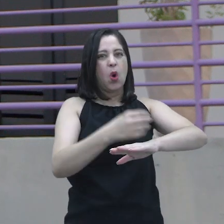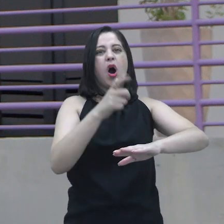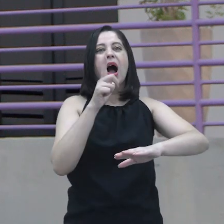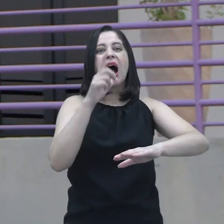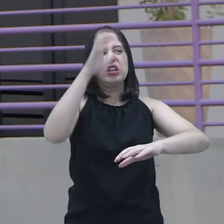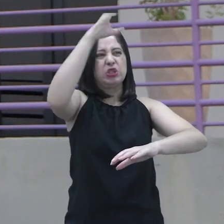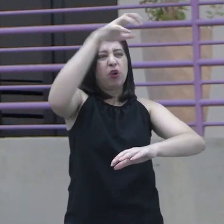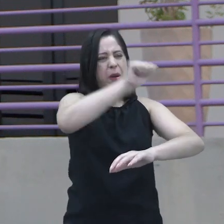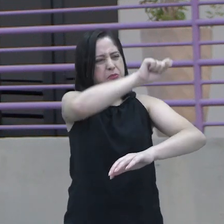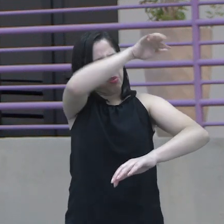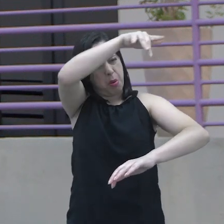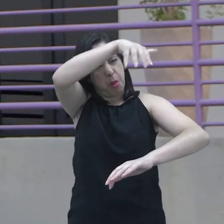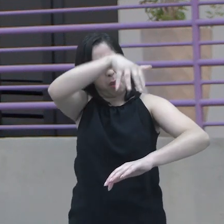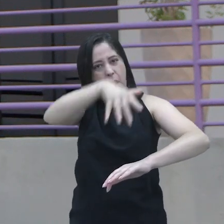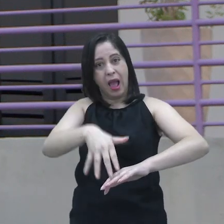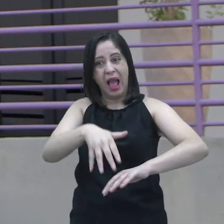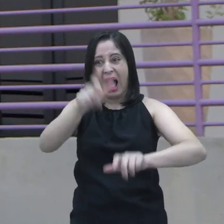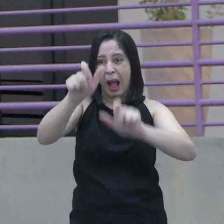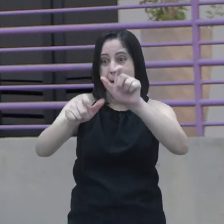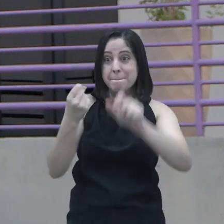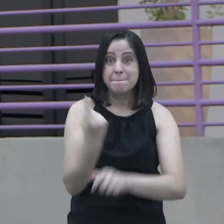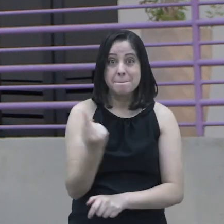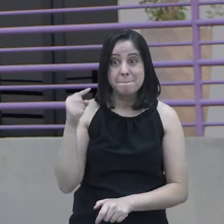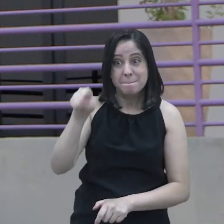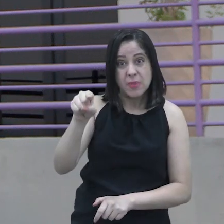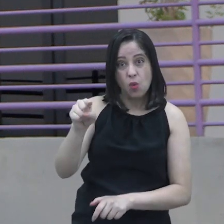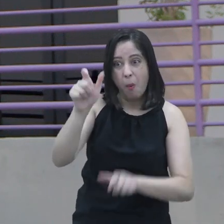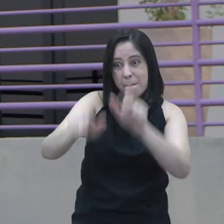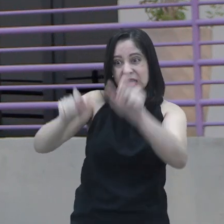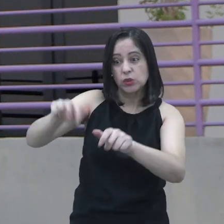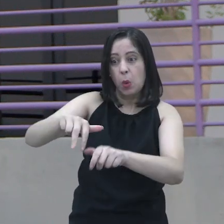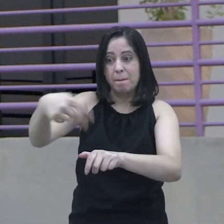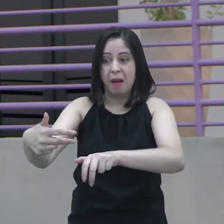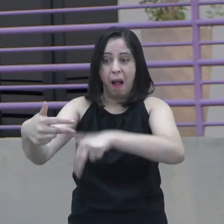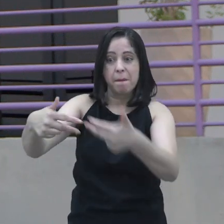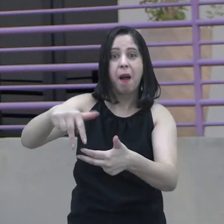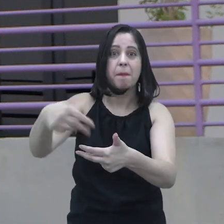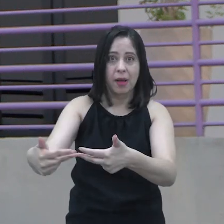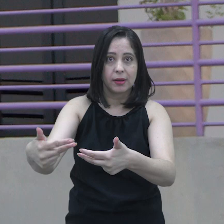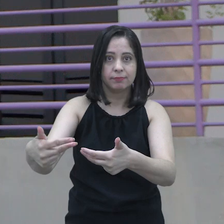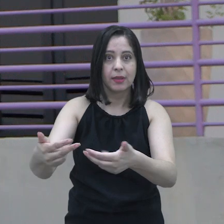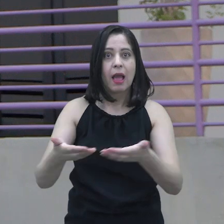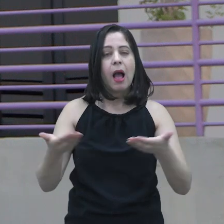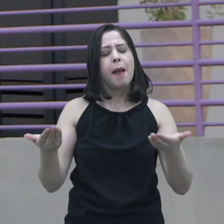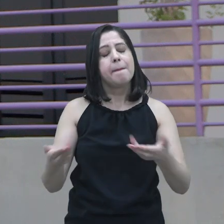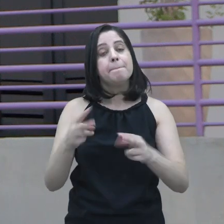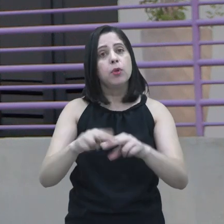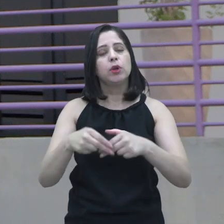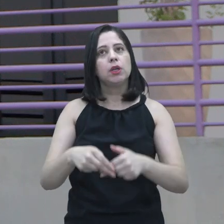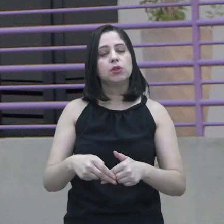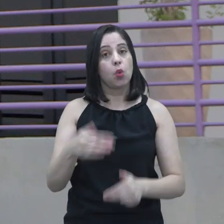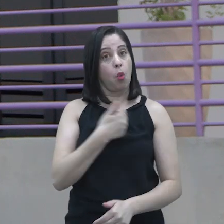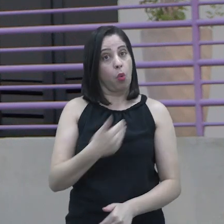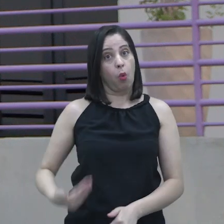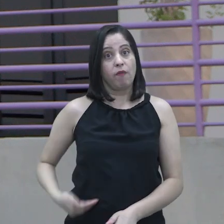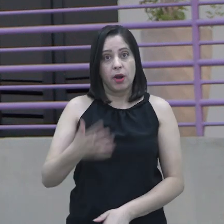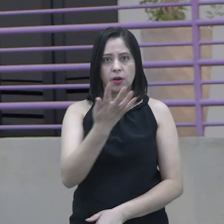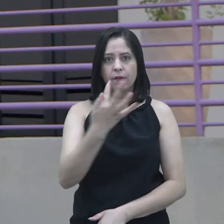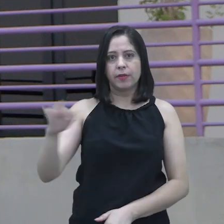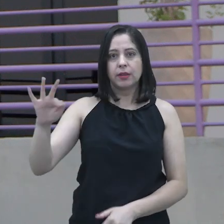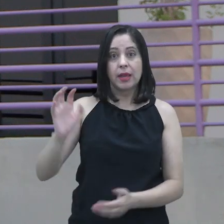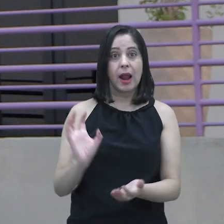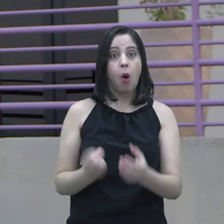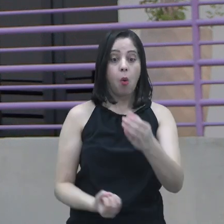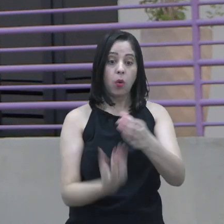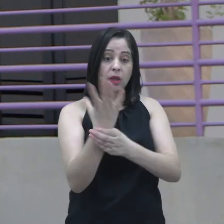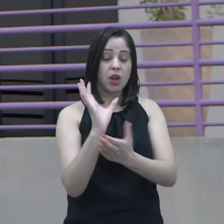causado pelas fortes chuvas. 1.000 pessoas perderam a vida na ocasião. Para evitar situações como esta, o governo federal